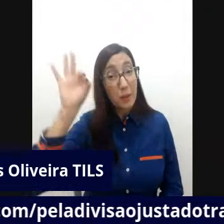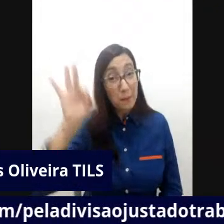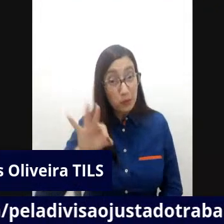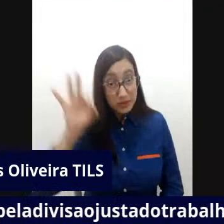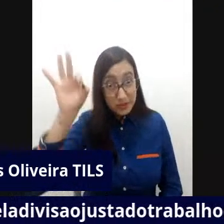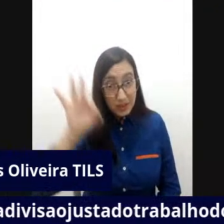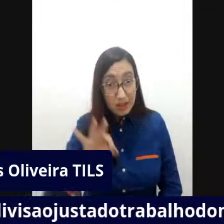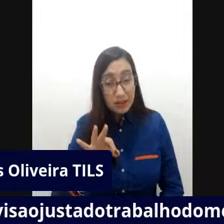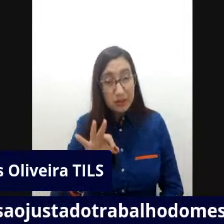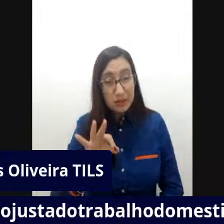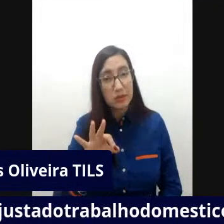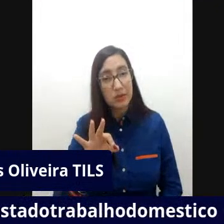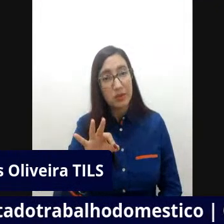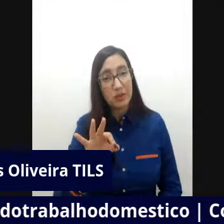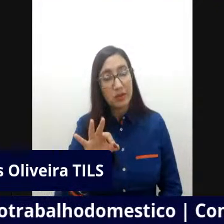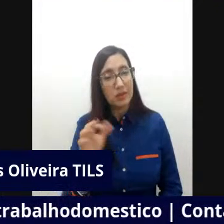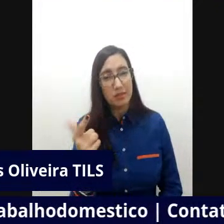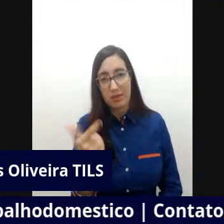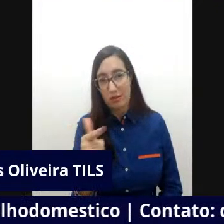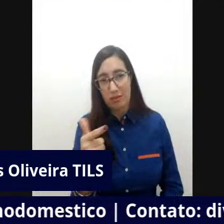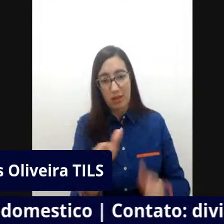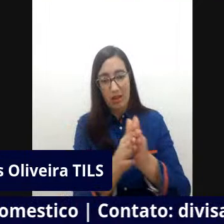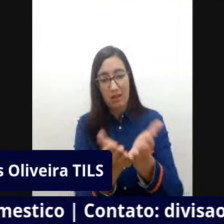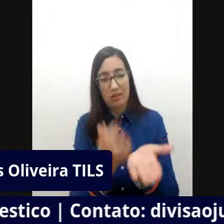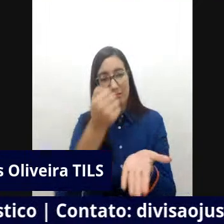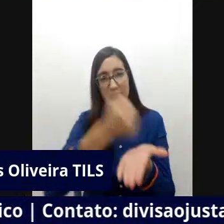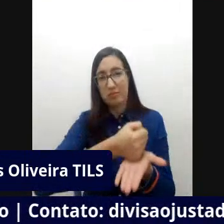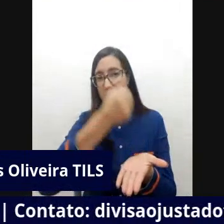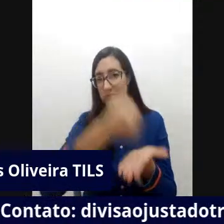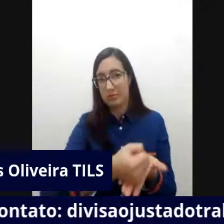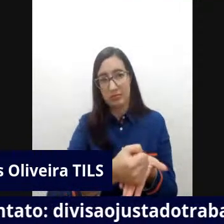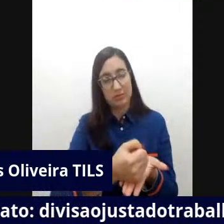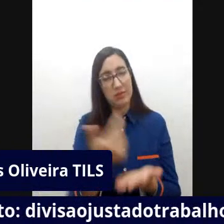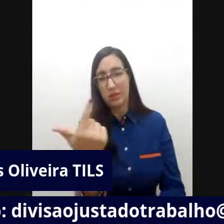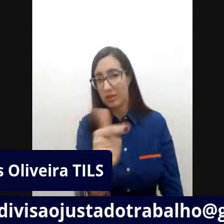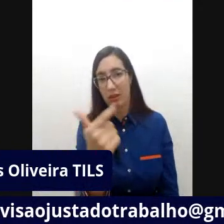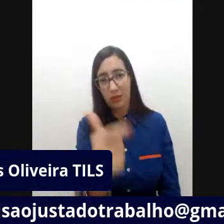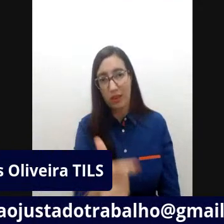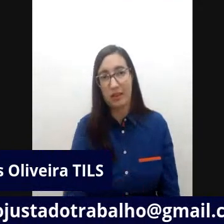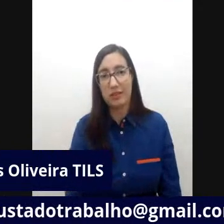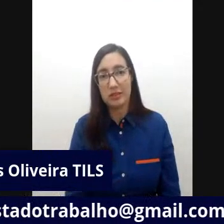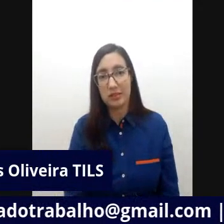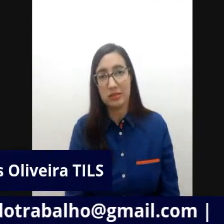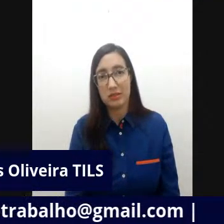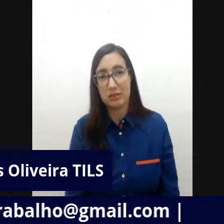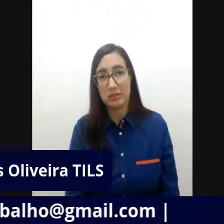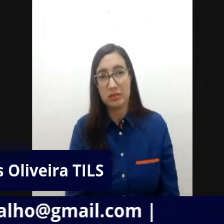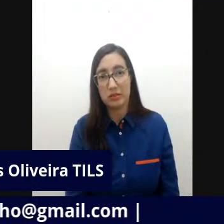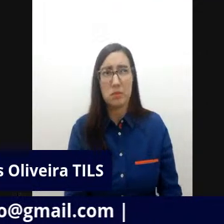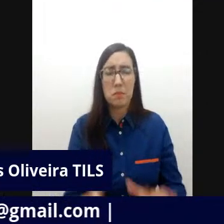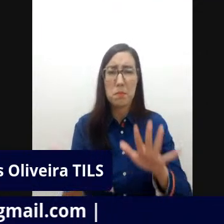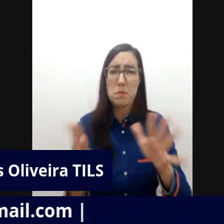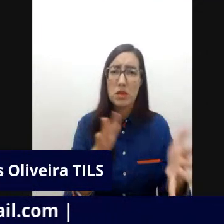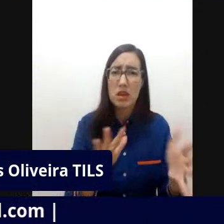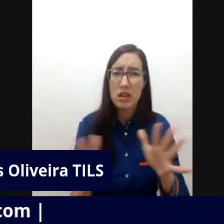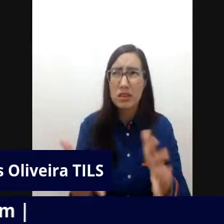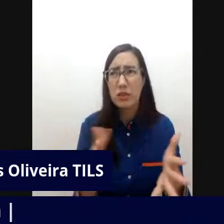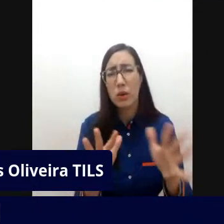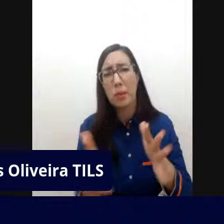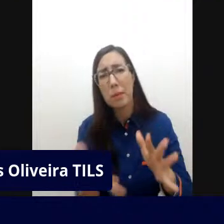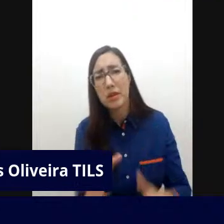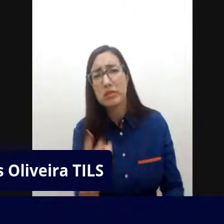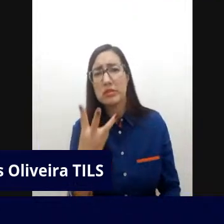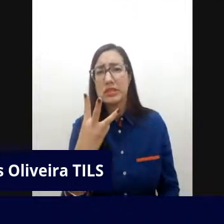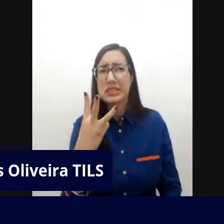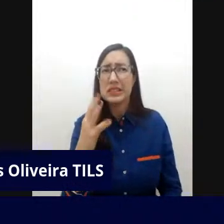ainda tem mais isso, né? Além de estar num momento que não está sendo respeitada a quarentena,